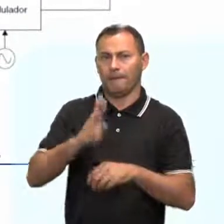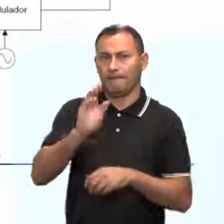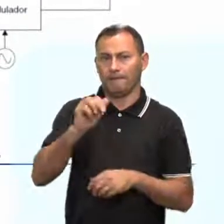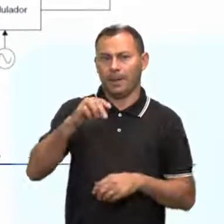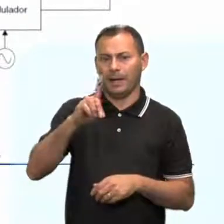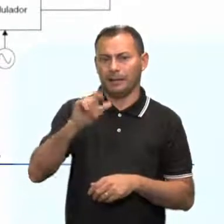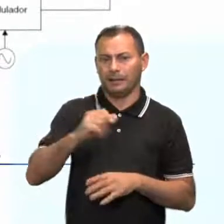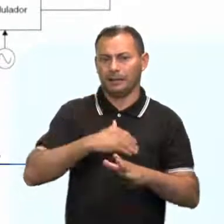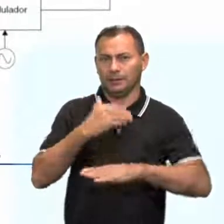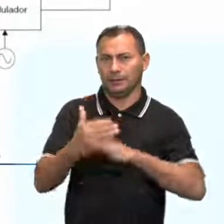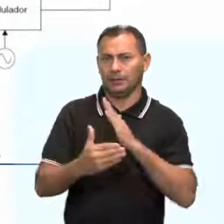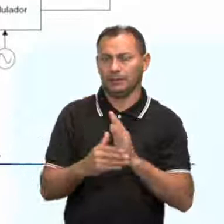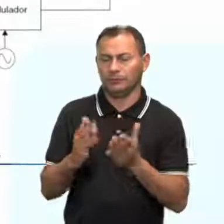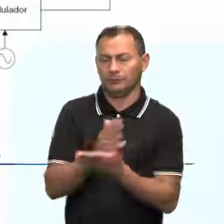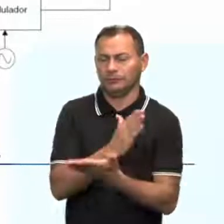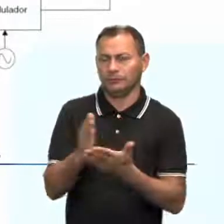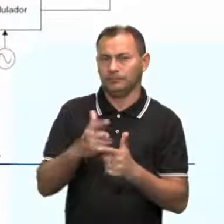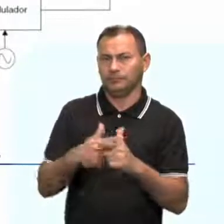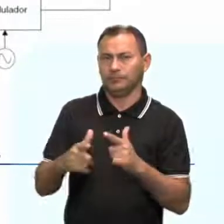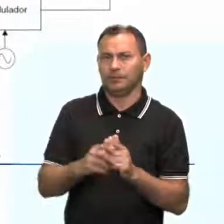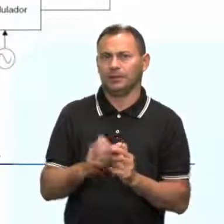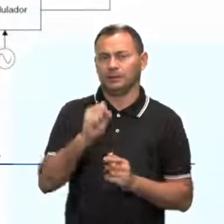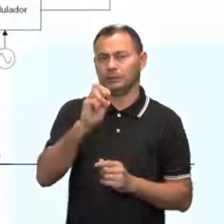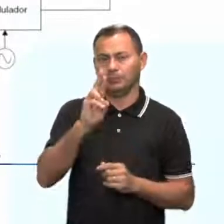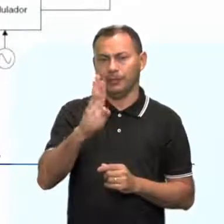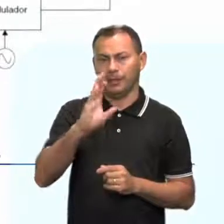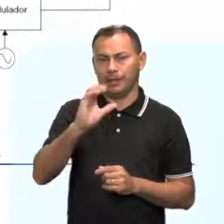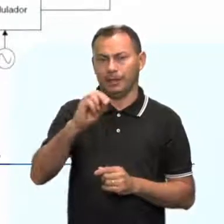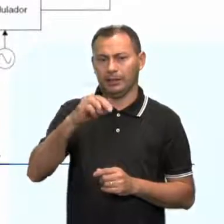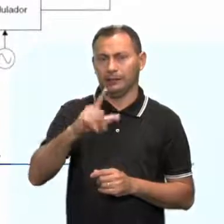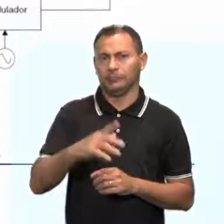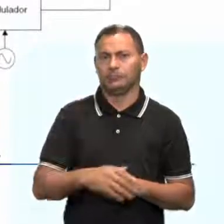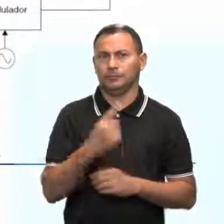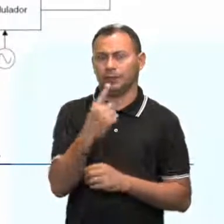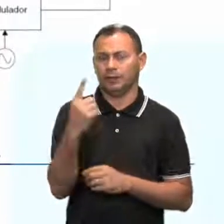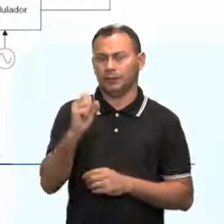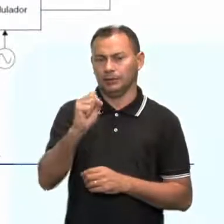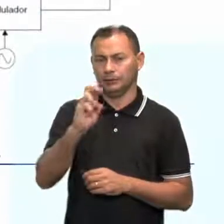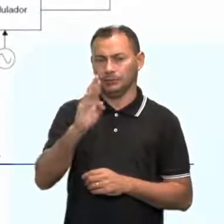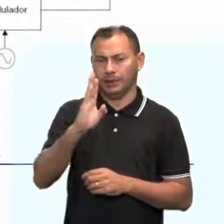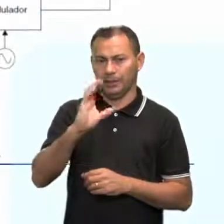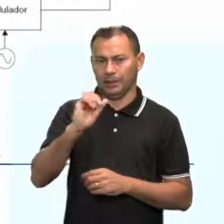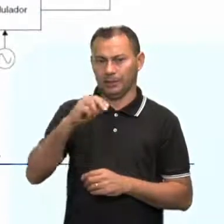banda inteira, dividida aqui em subcanais. Aqui é cada subcanal